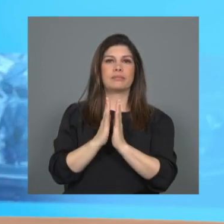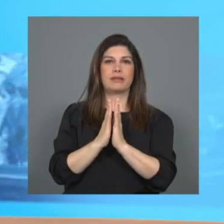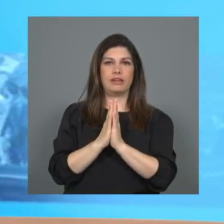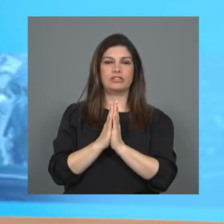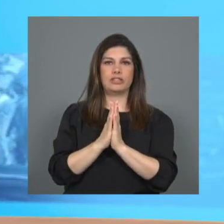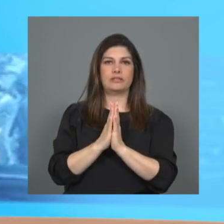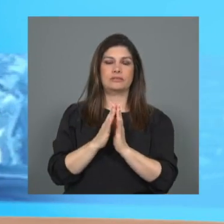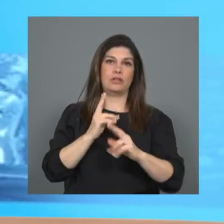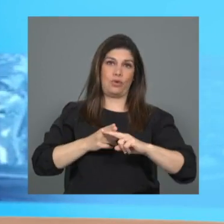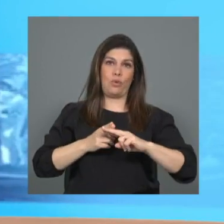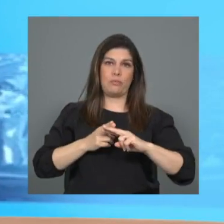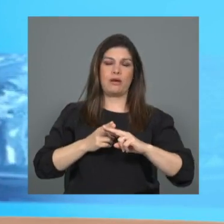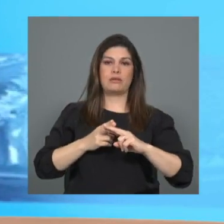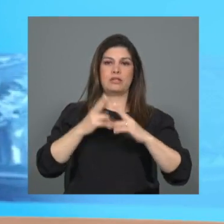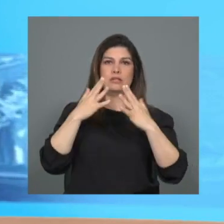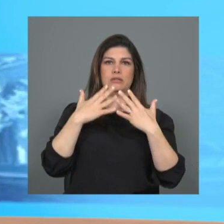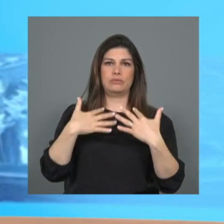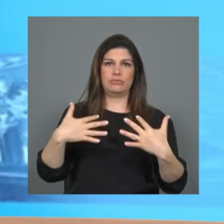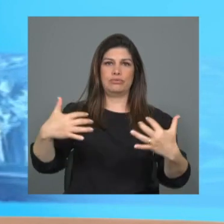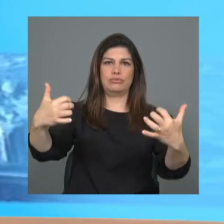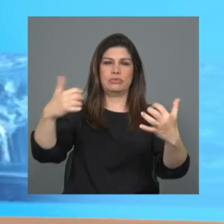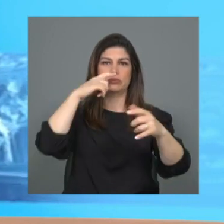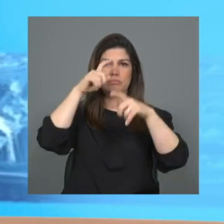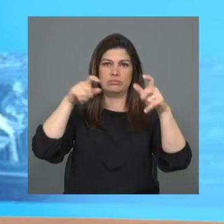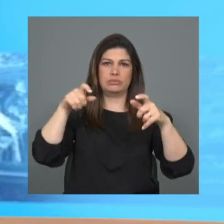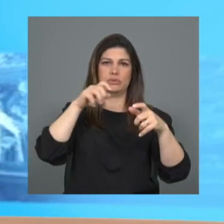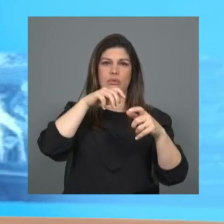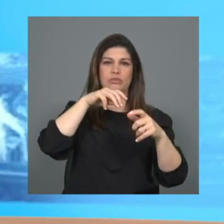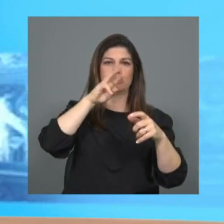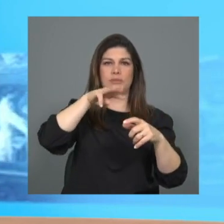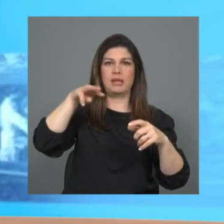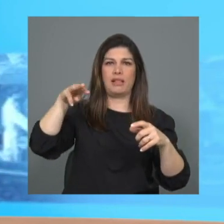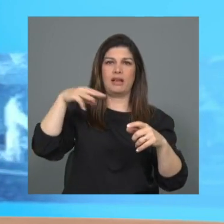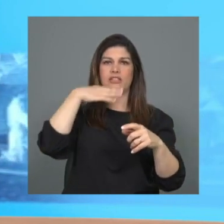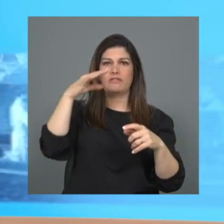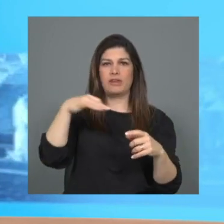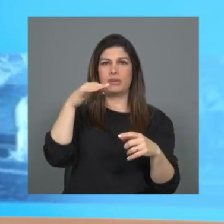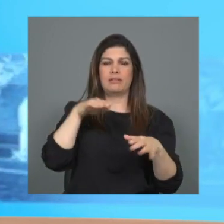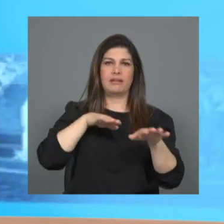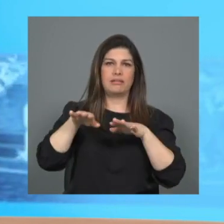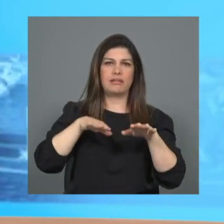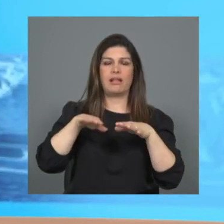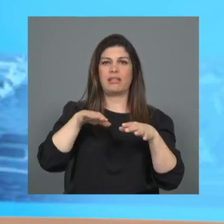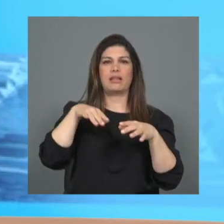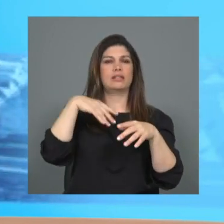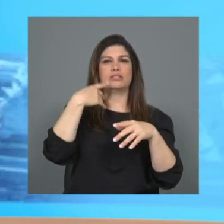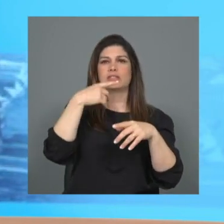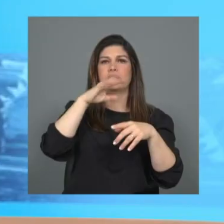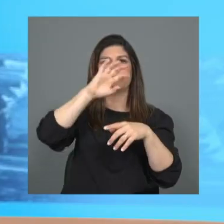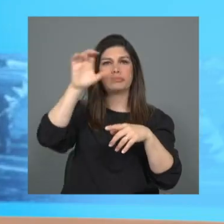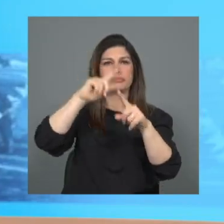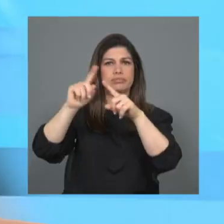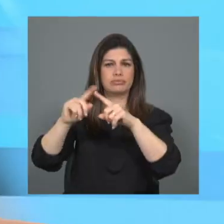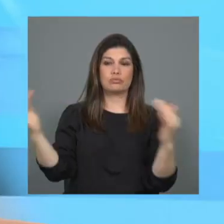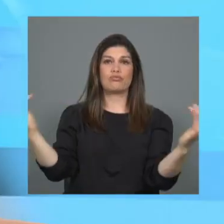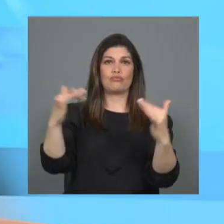de 120 países, e depois mais alguns milhares de famílias italianas e de outros países que encheram a Praça de São Pedro para a missa,